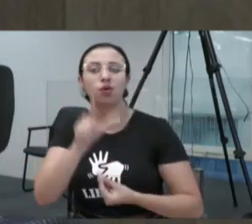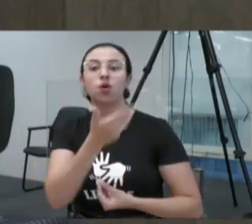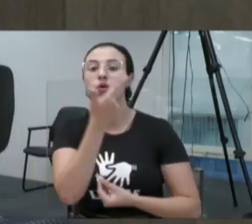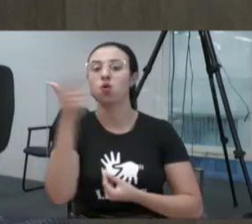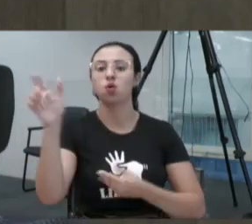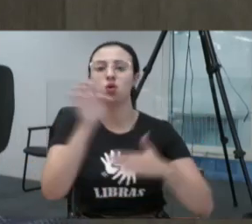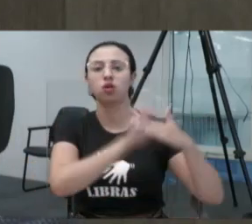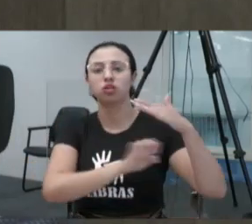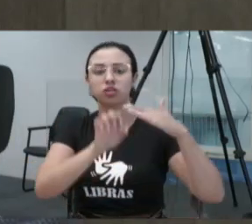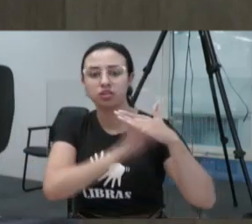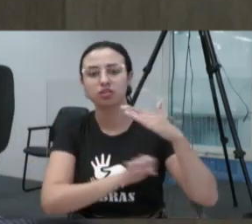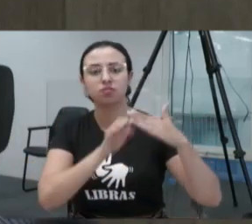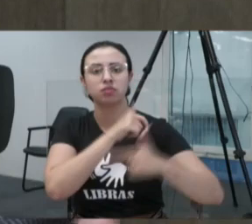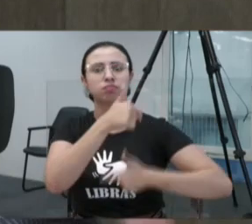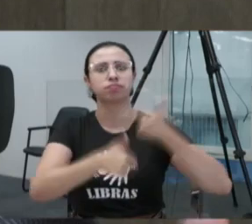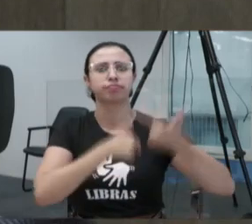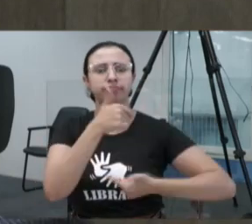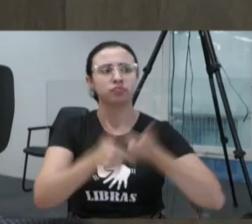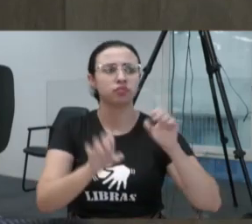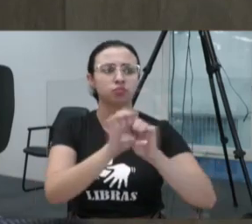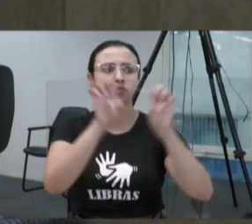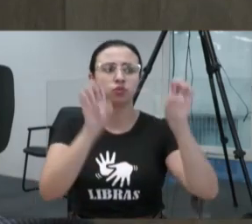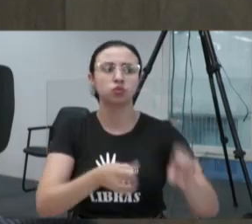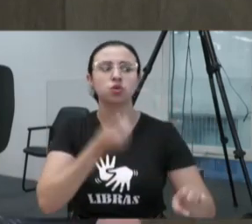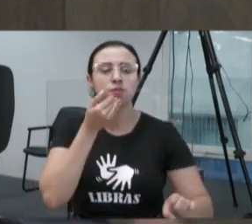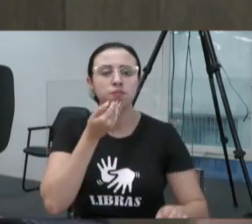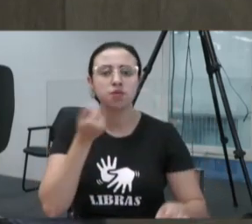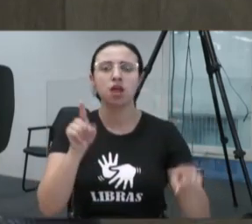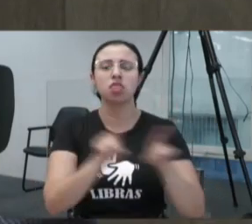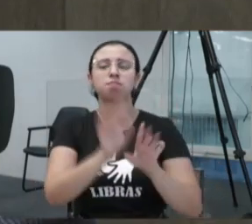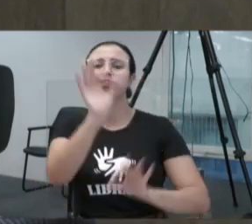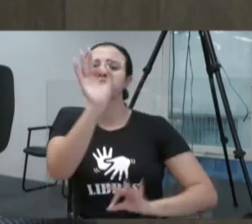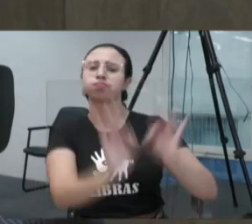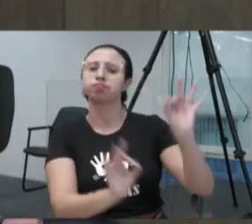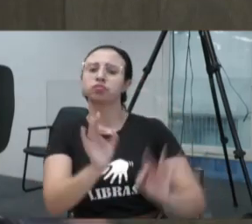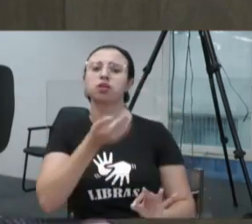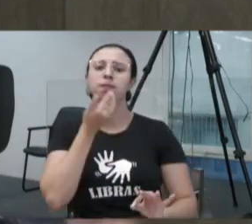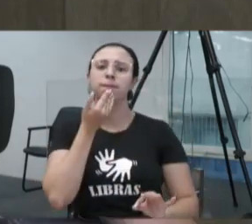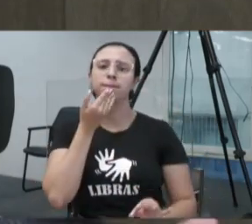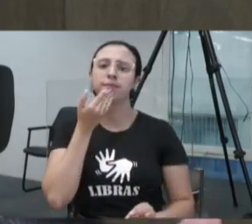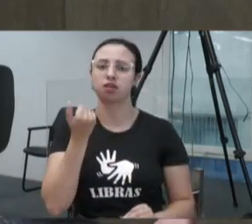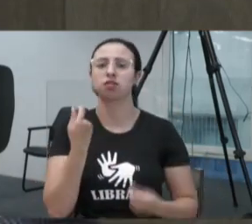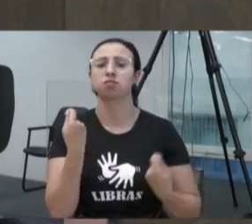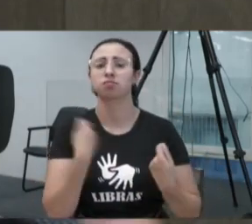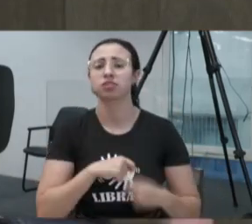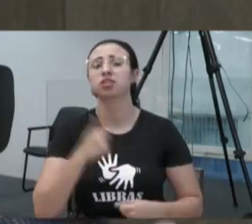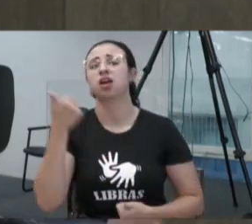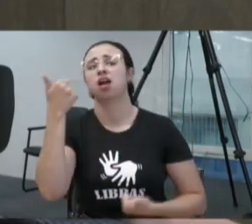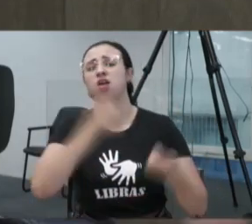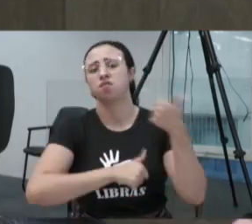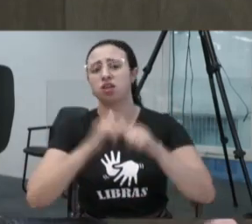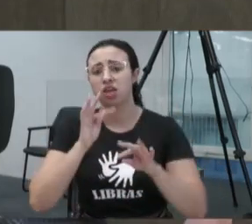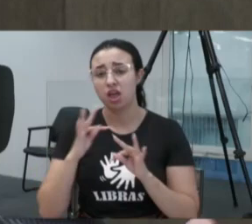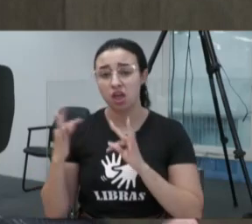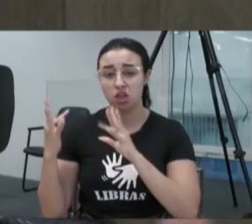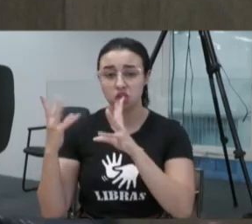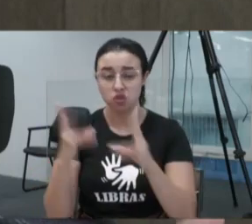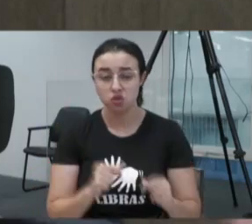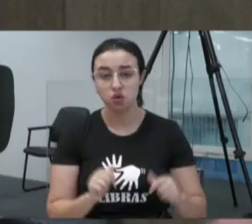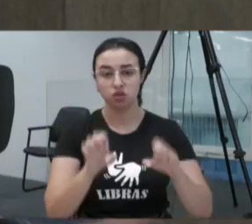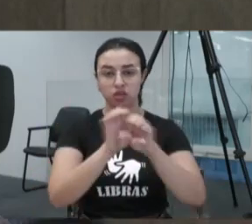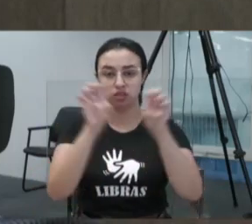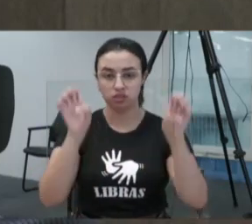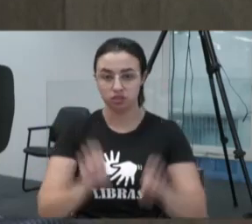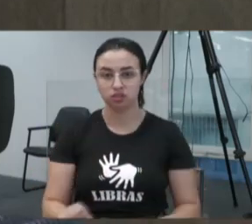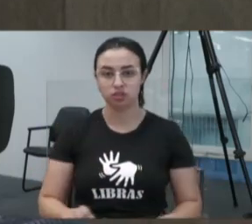buscar uma empresa com uma estrutura melhor, com a logística melhor. Tem que ser refeita toda a estrutura de